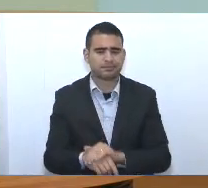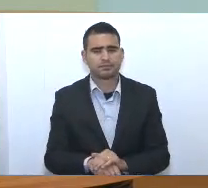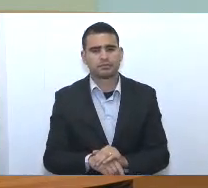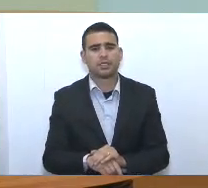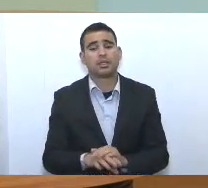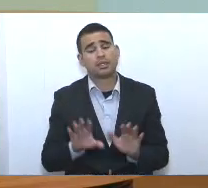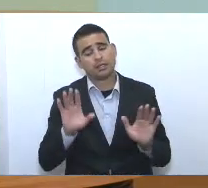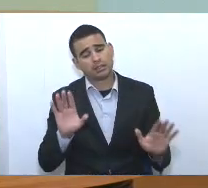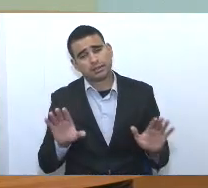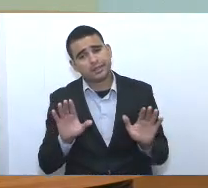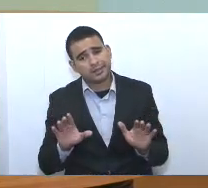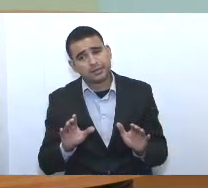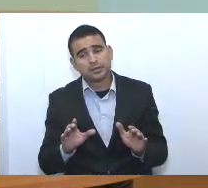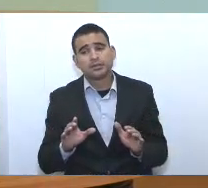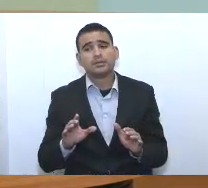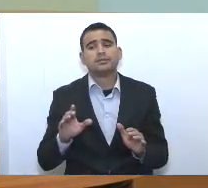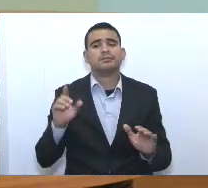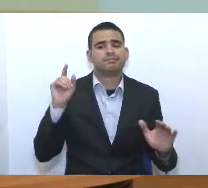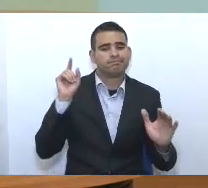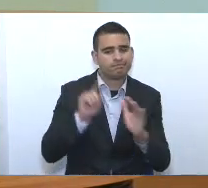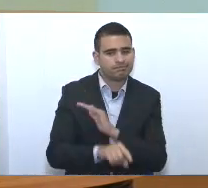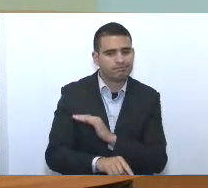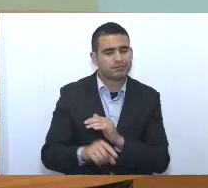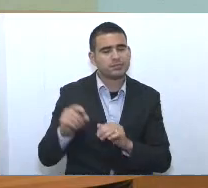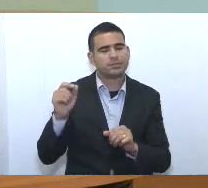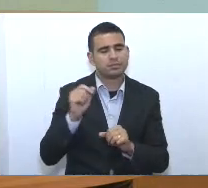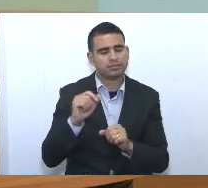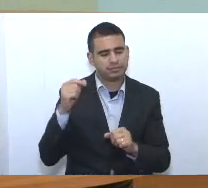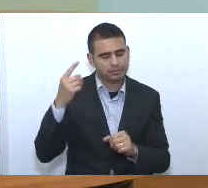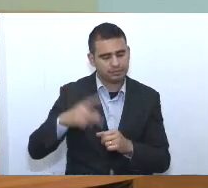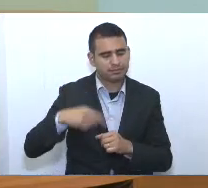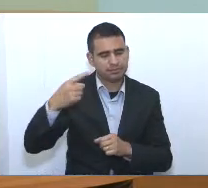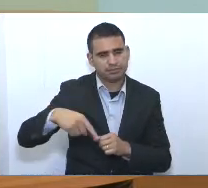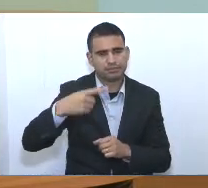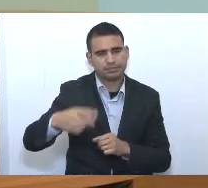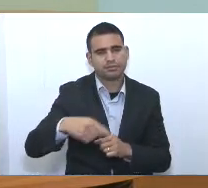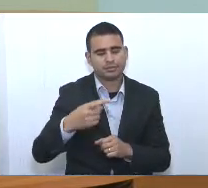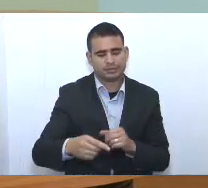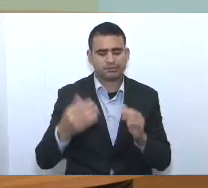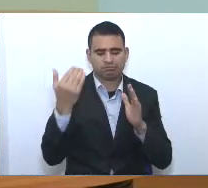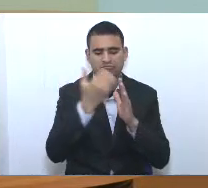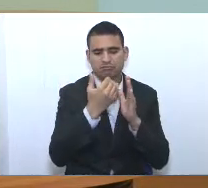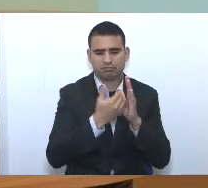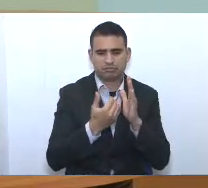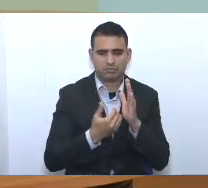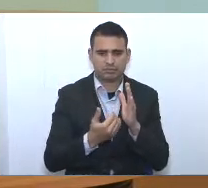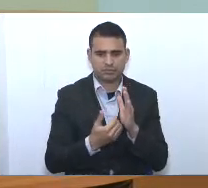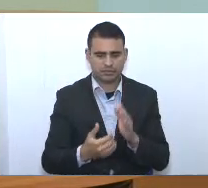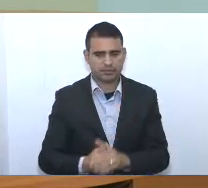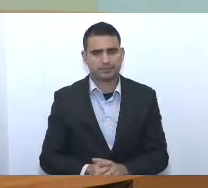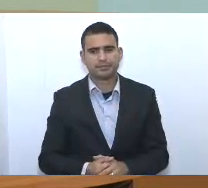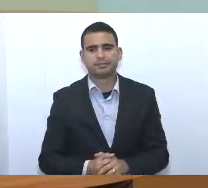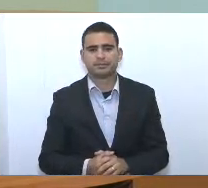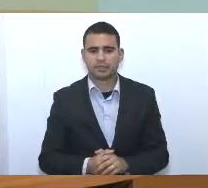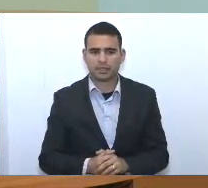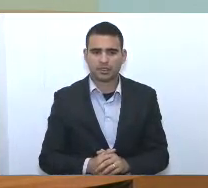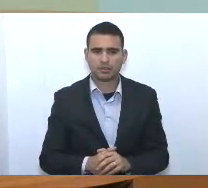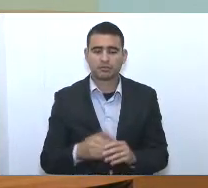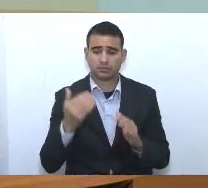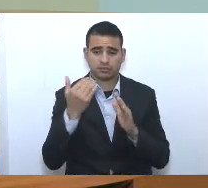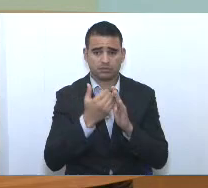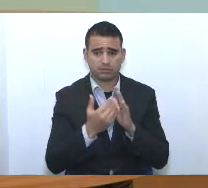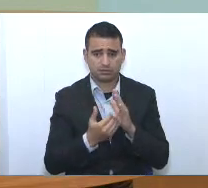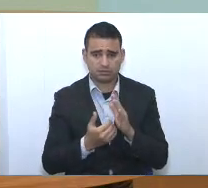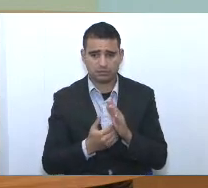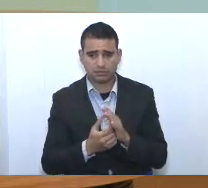há o questionamento aqui que estamos discutindo diretrizes e não demandas, né? Demandas. Mas